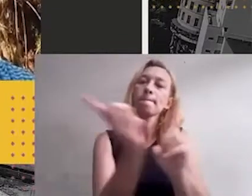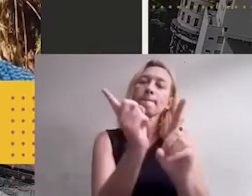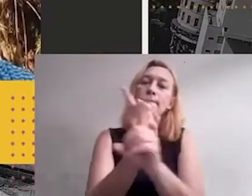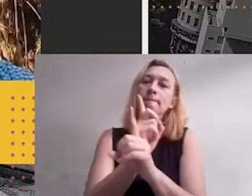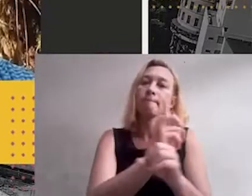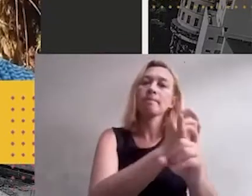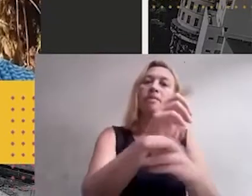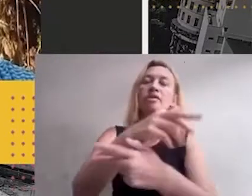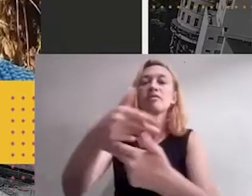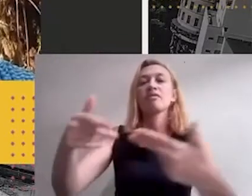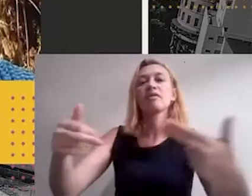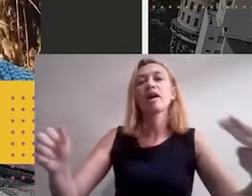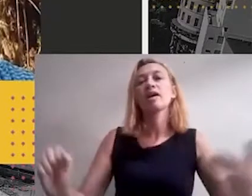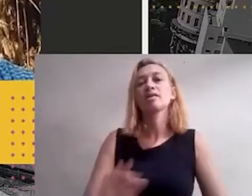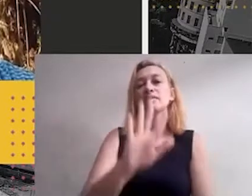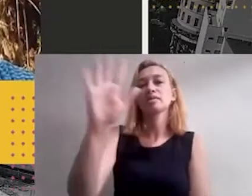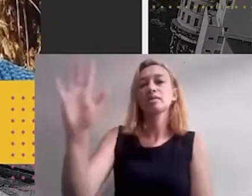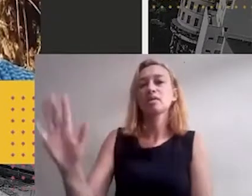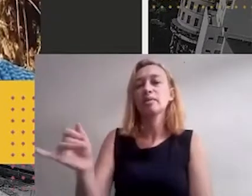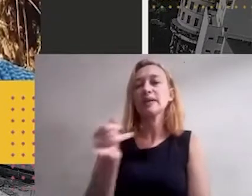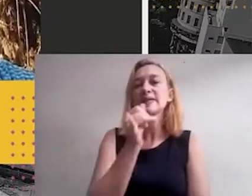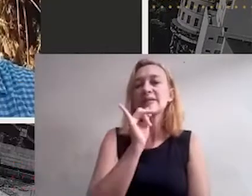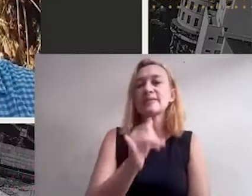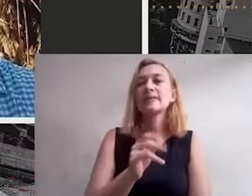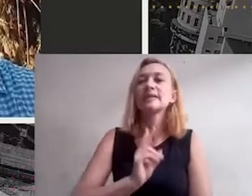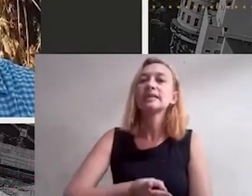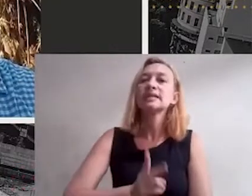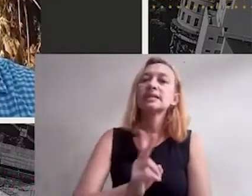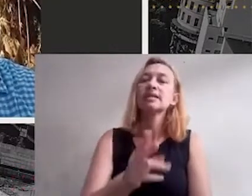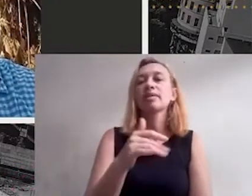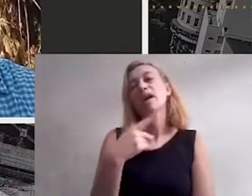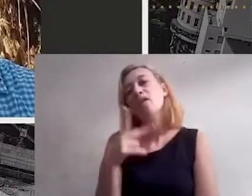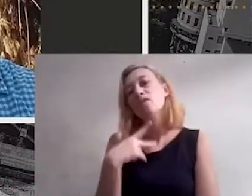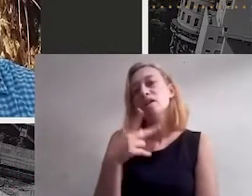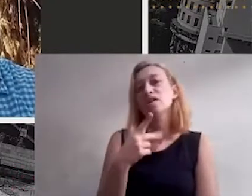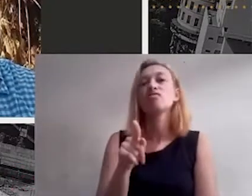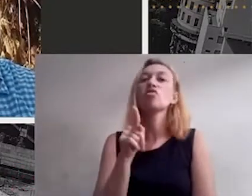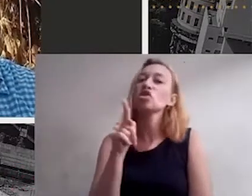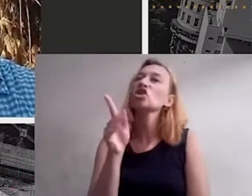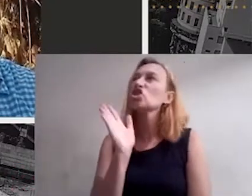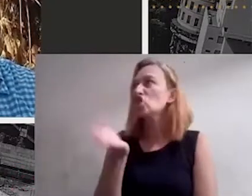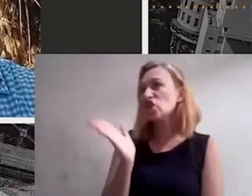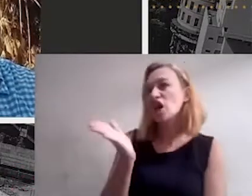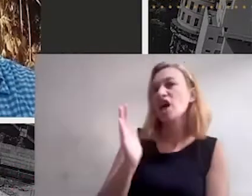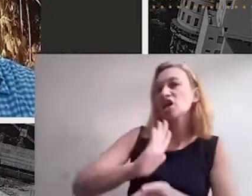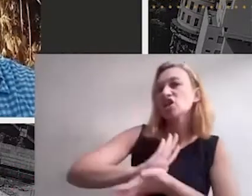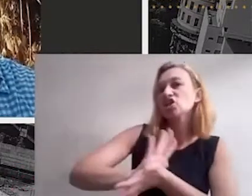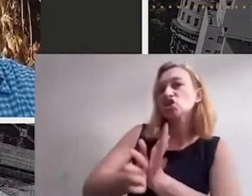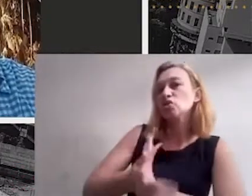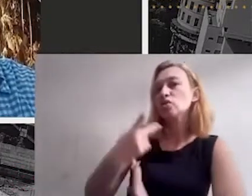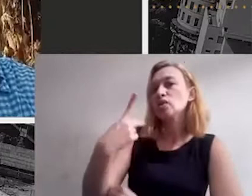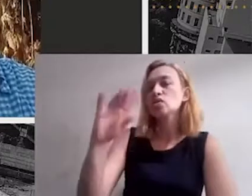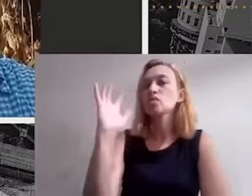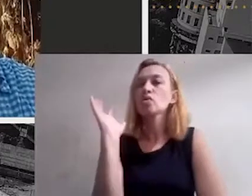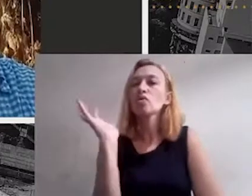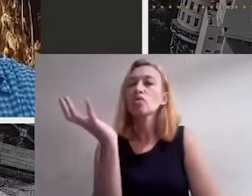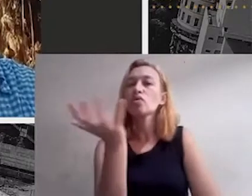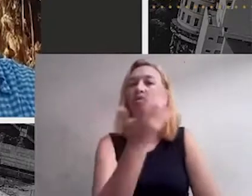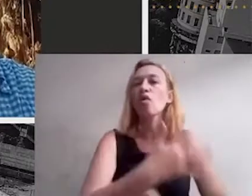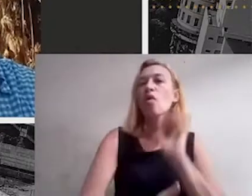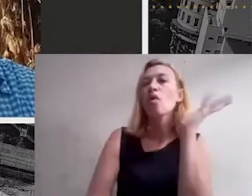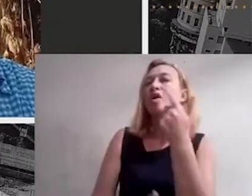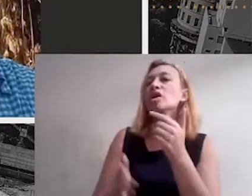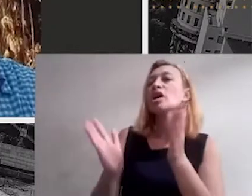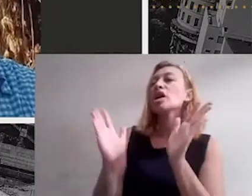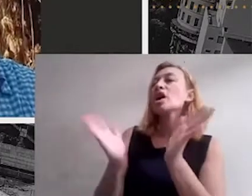Europa, por exemplo, é sempre aquele papo, né? Ah, você já destruiu a sua floresta e o que, que você fica agora falando